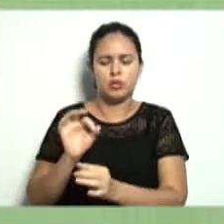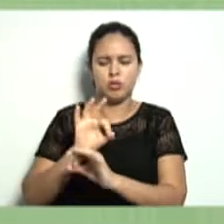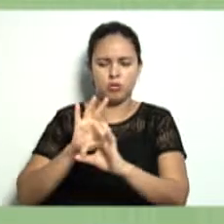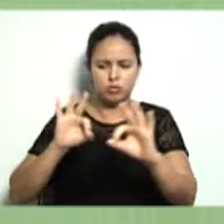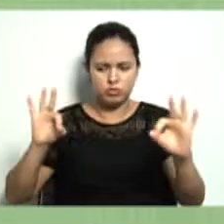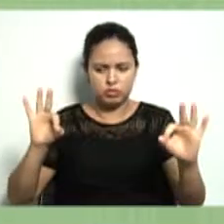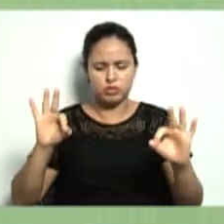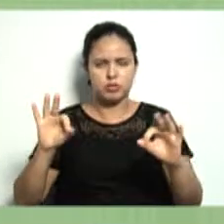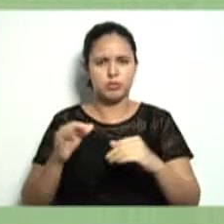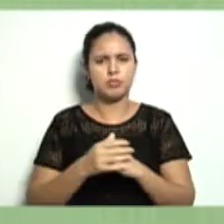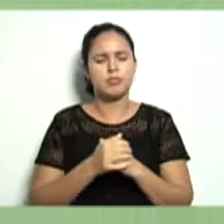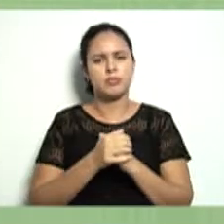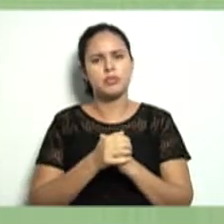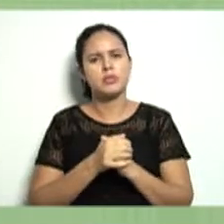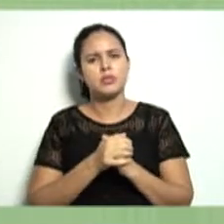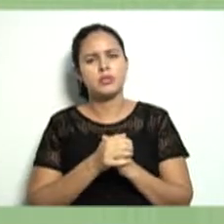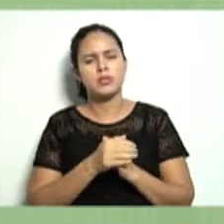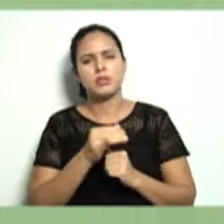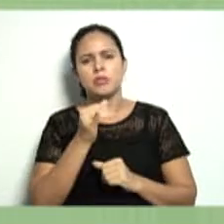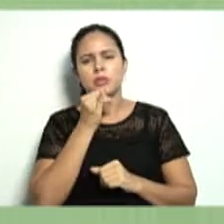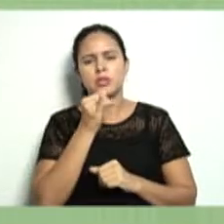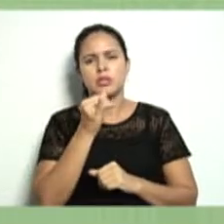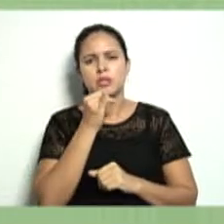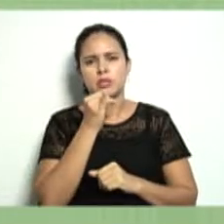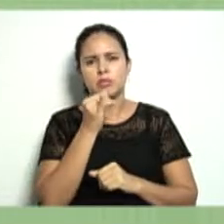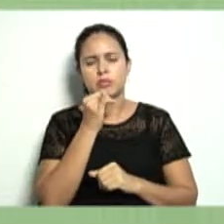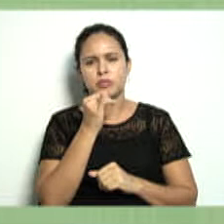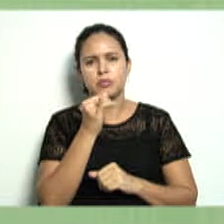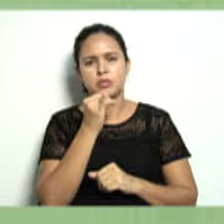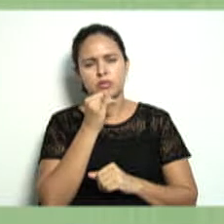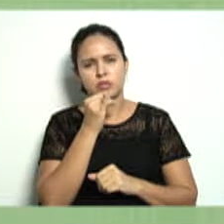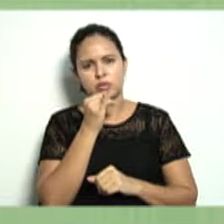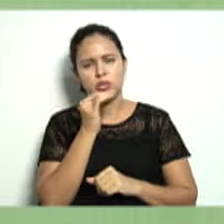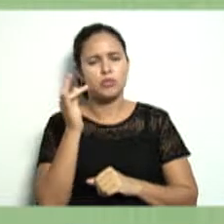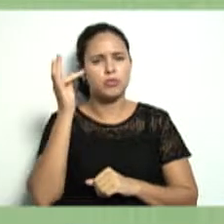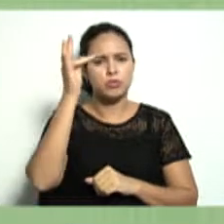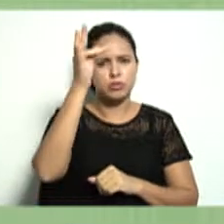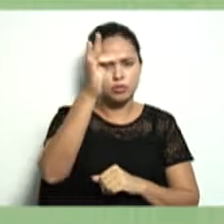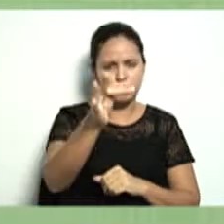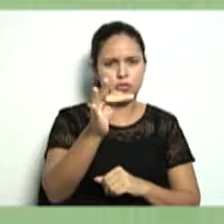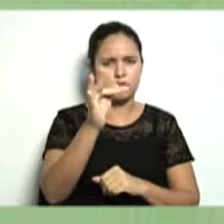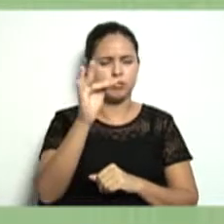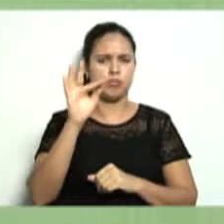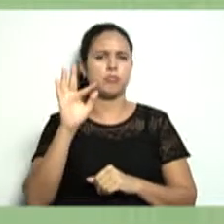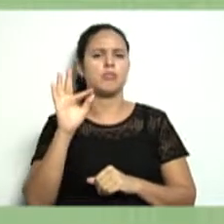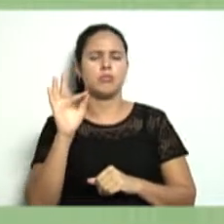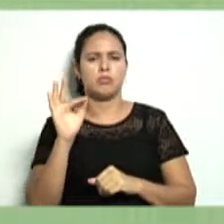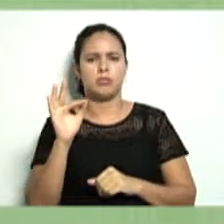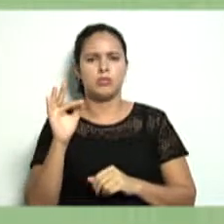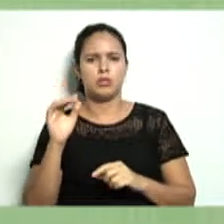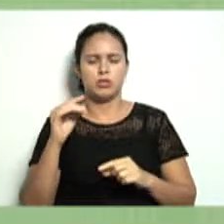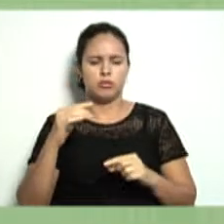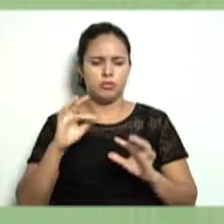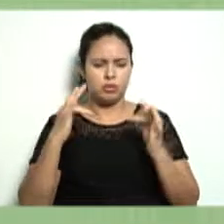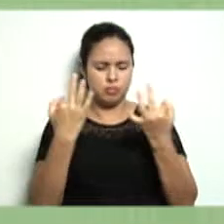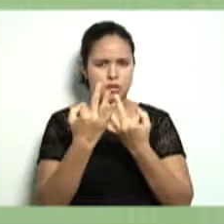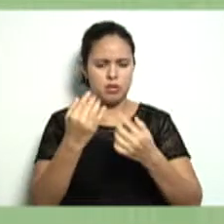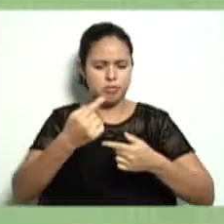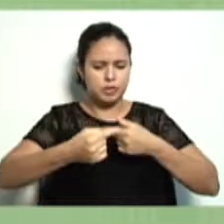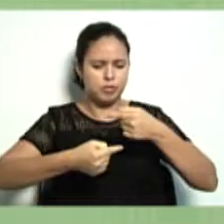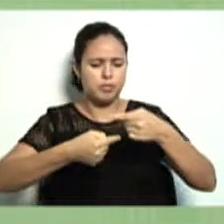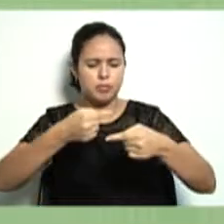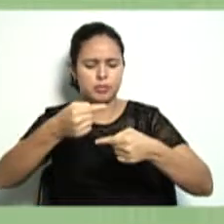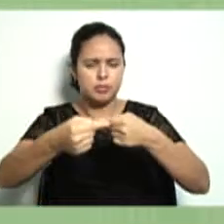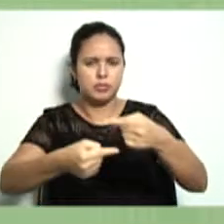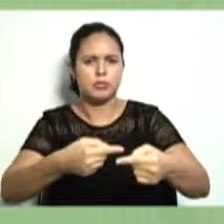dos exemplos é olhar para as possíveis futuras gerações. Então, nós vamos olhar para ela e vamos manter